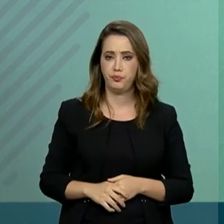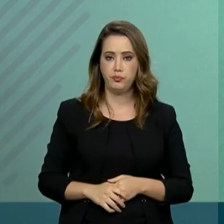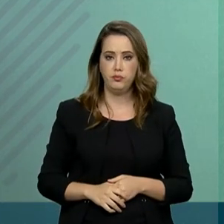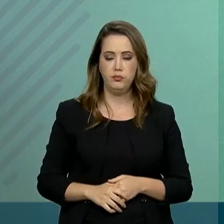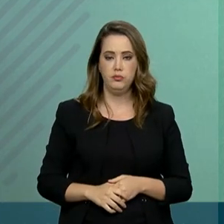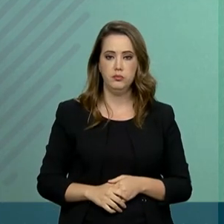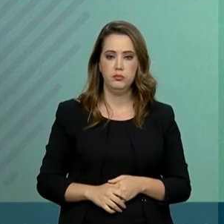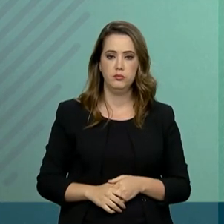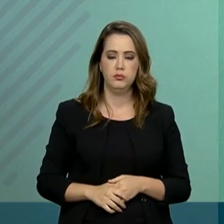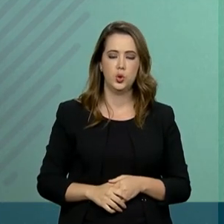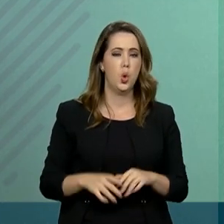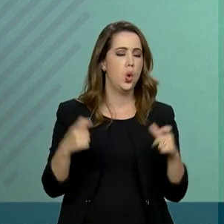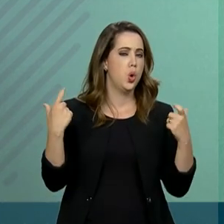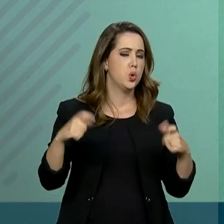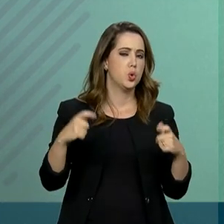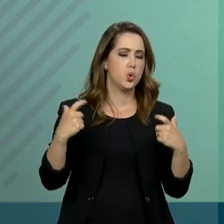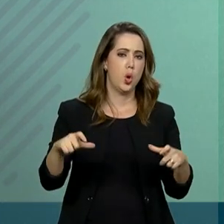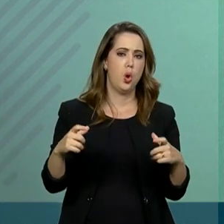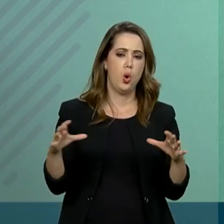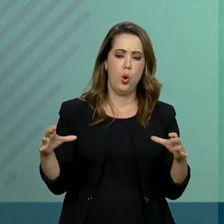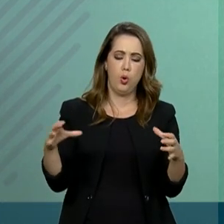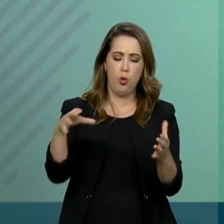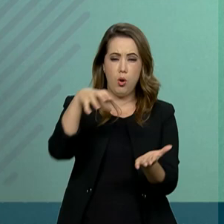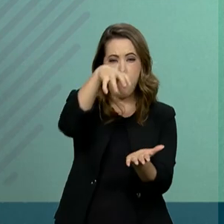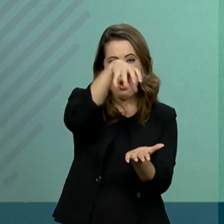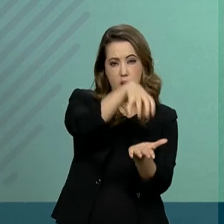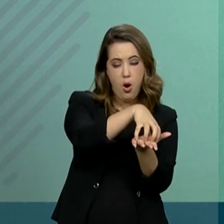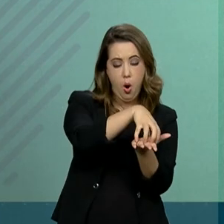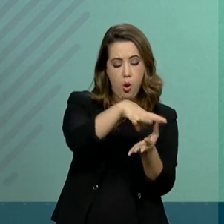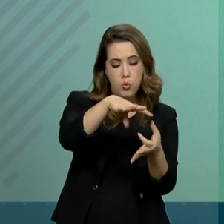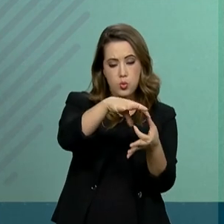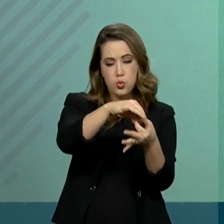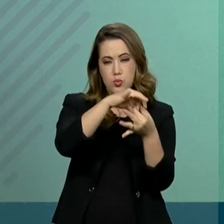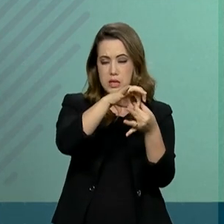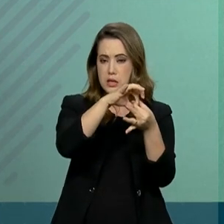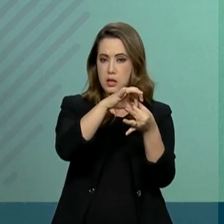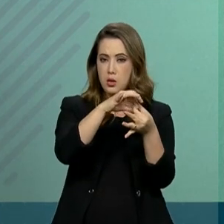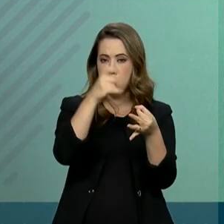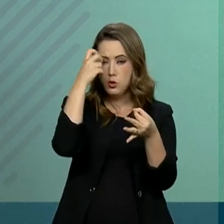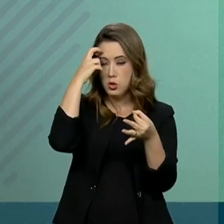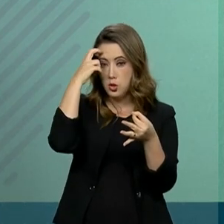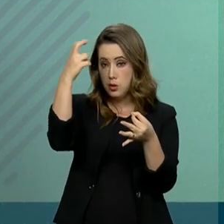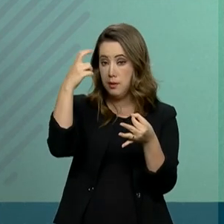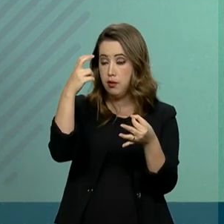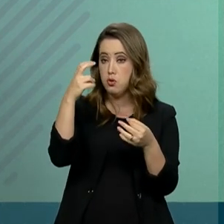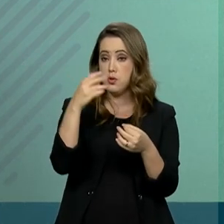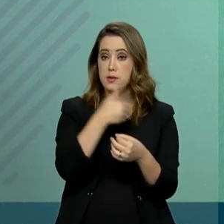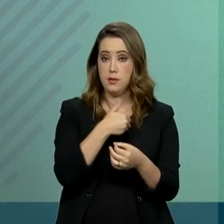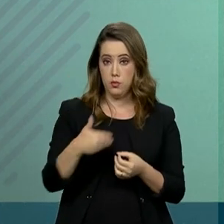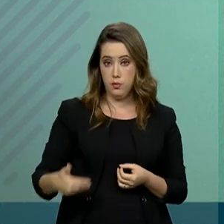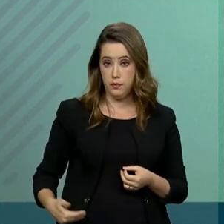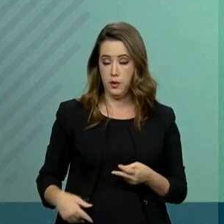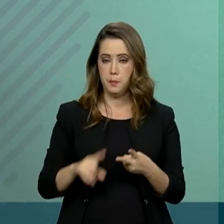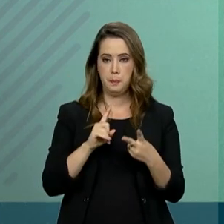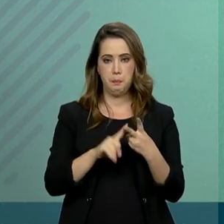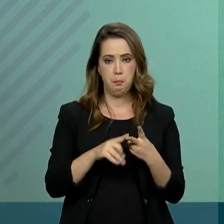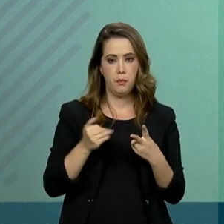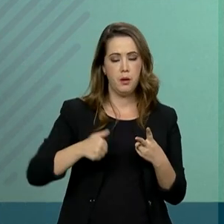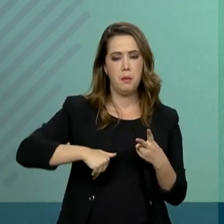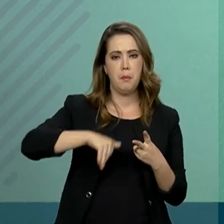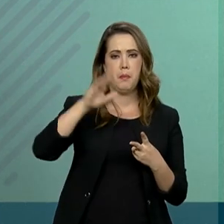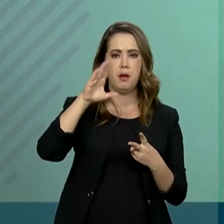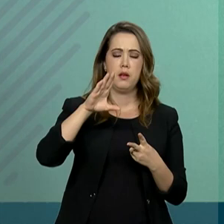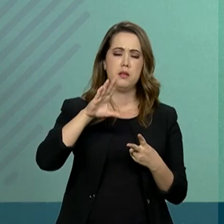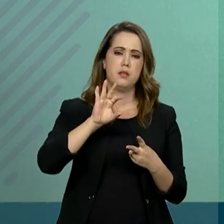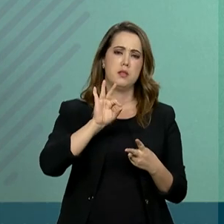rede de centros integrados de inteligência de segurança pública o aumento das polícias